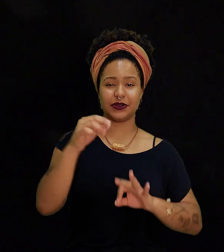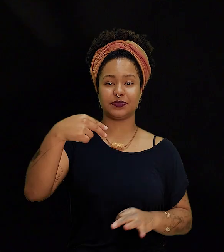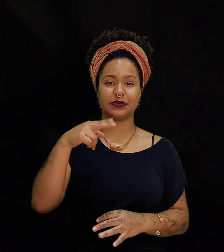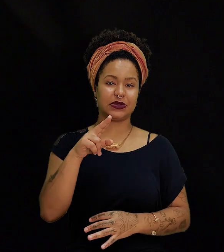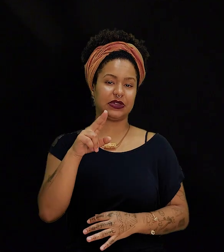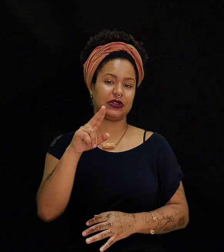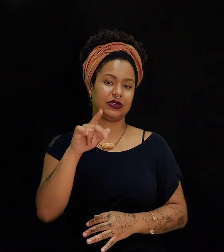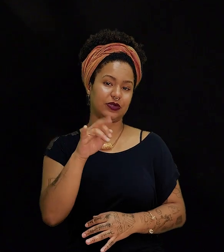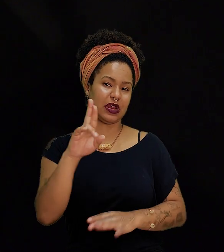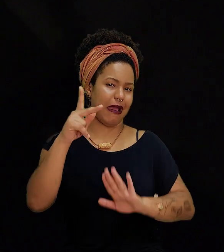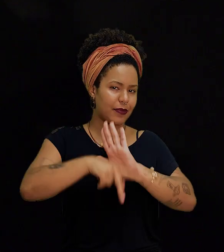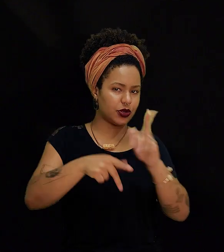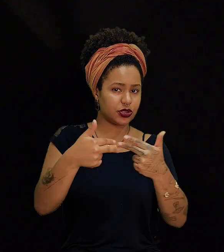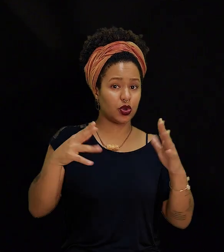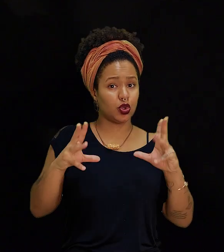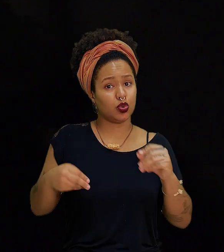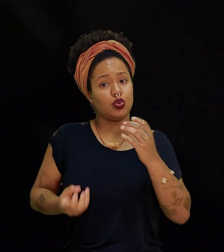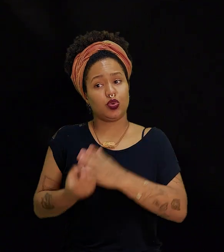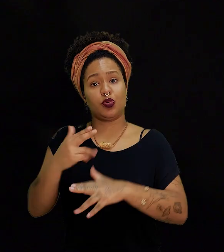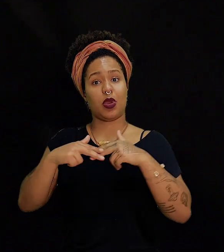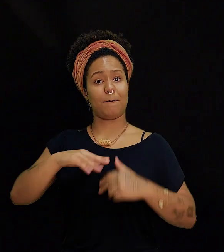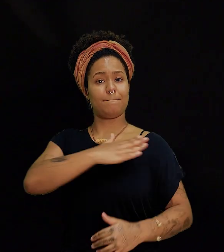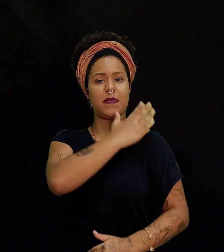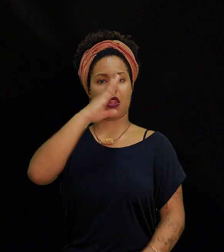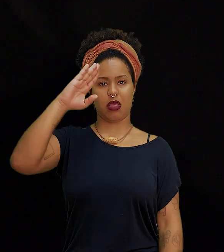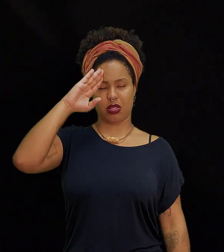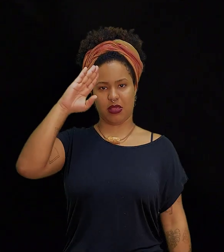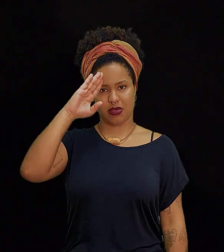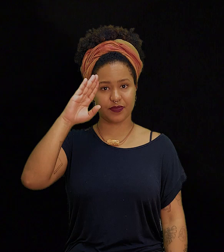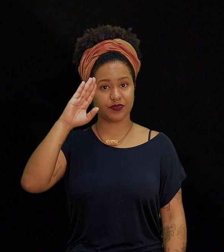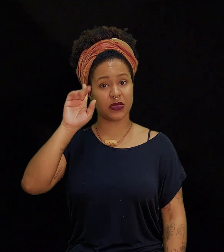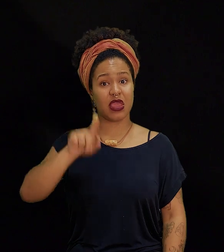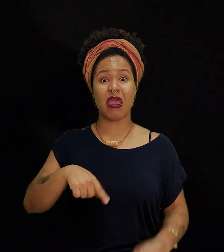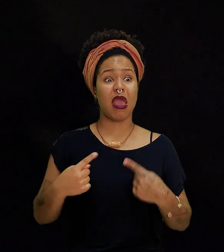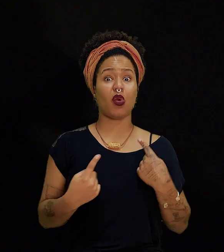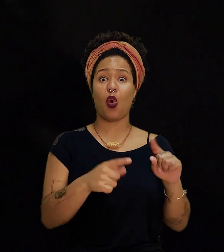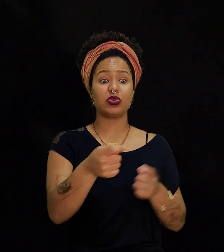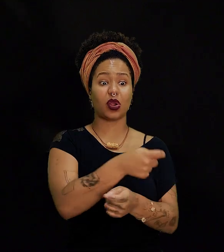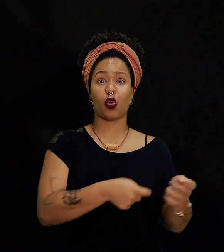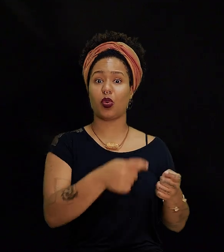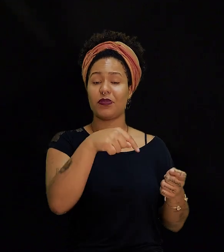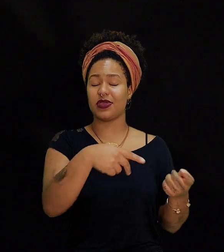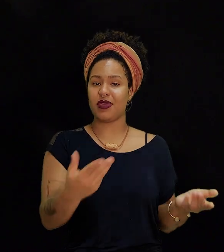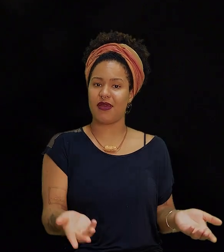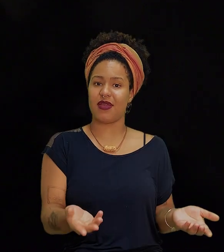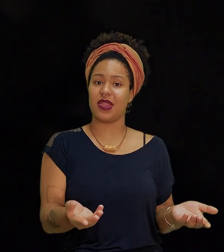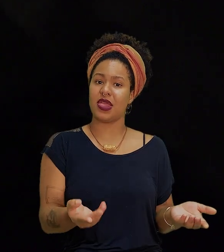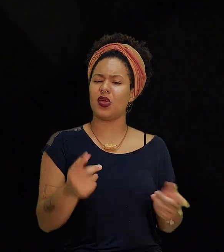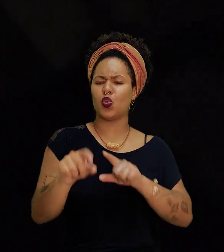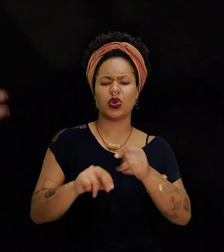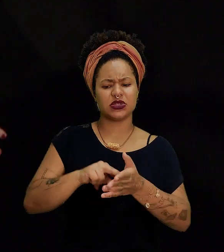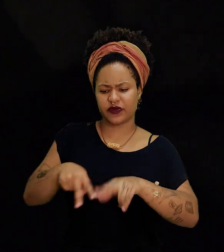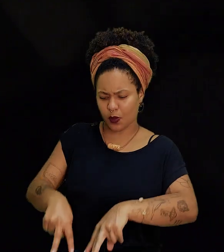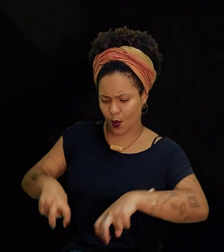nucleares surgiram para esconder os seus programas militares, porque é antieconômico nuclear. Quer dizer, o que